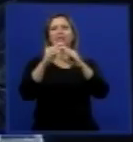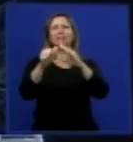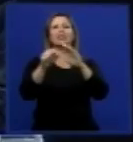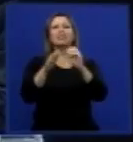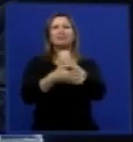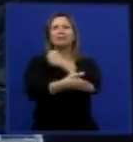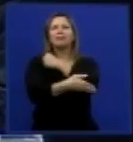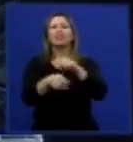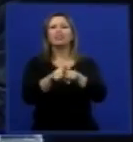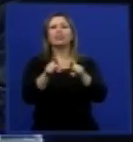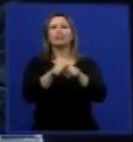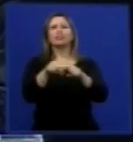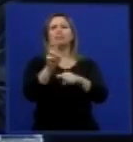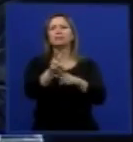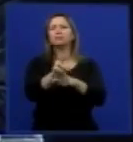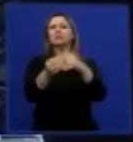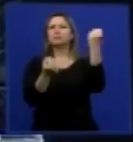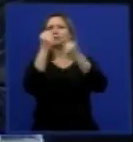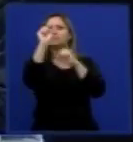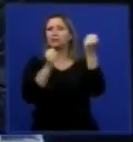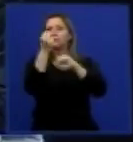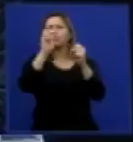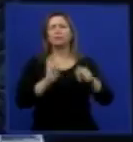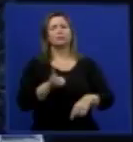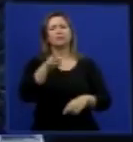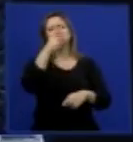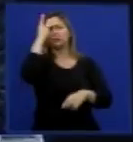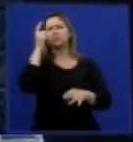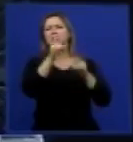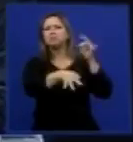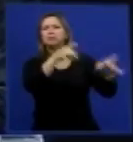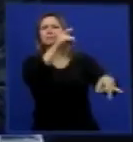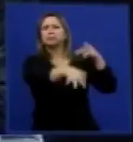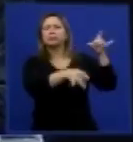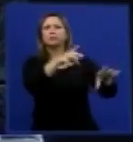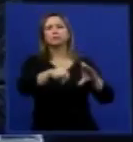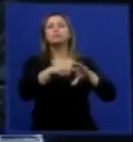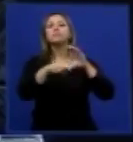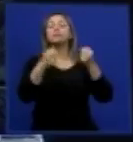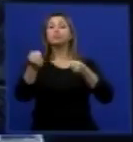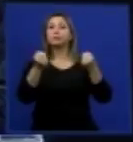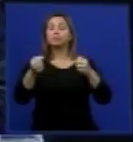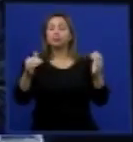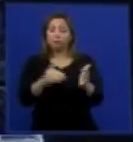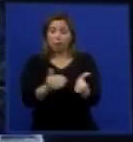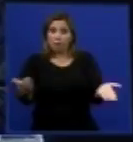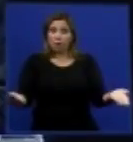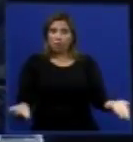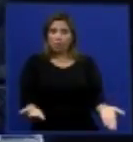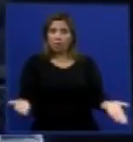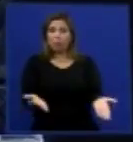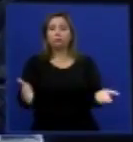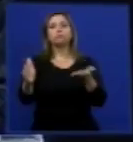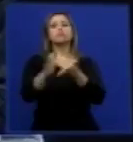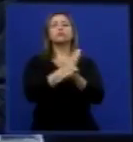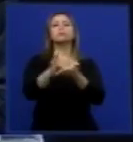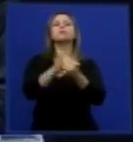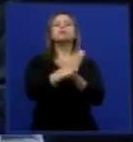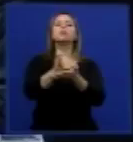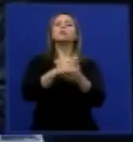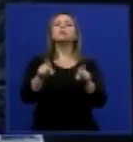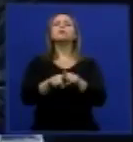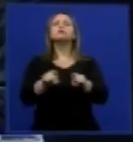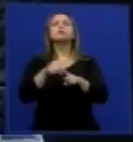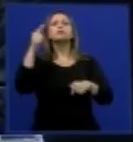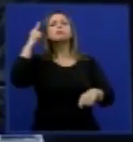casas nos pátios das Indústrias nas borracharias até hoje alguns se limitam apenas